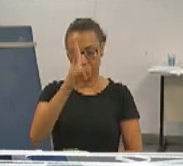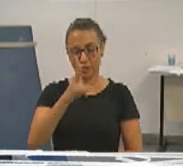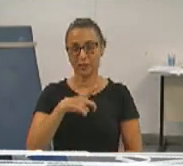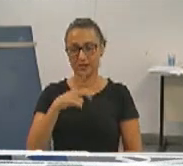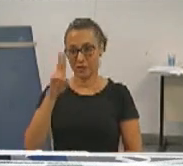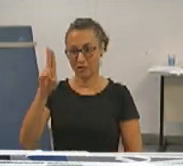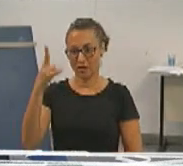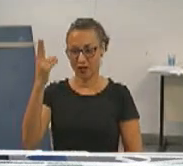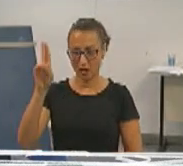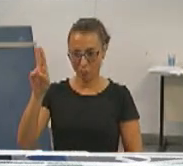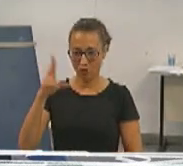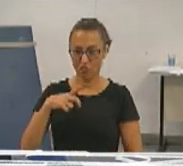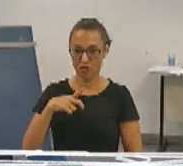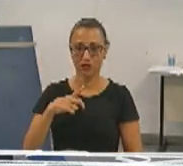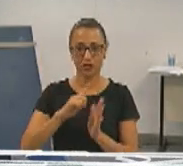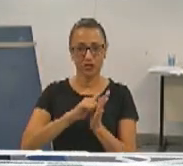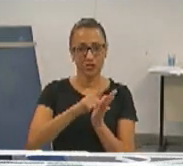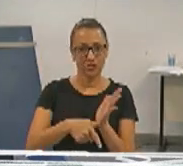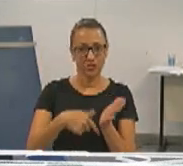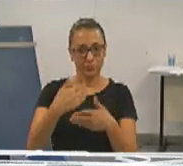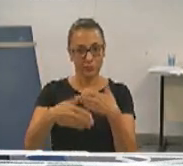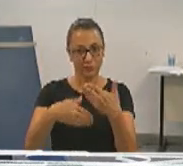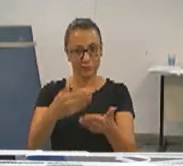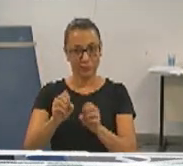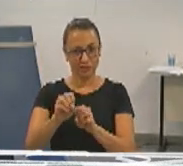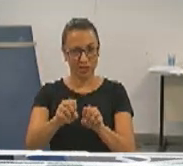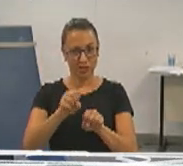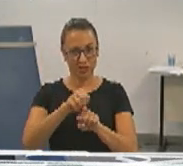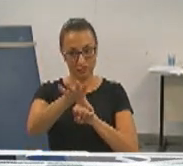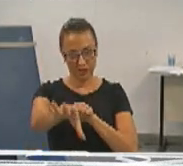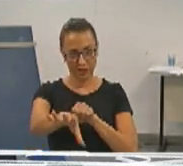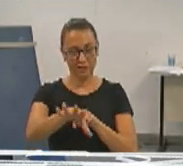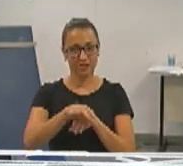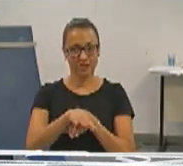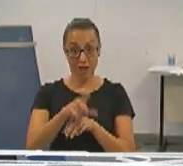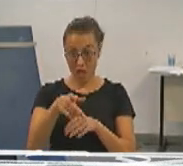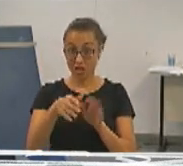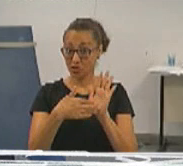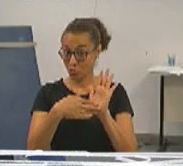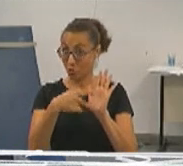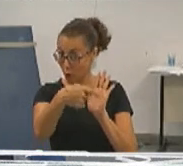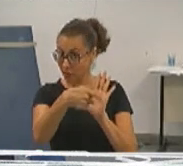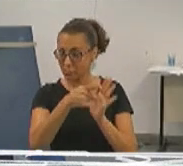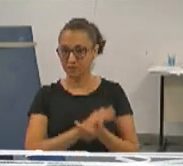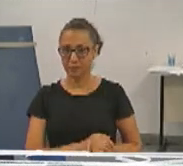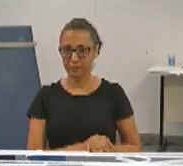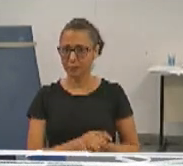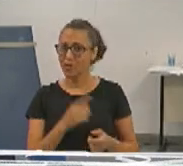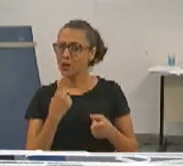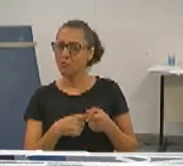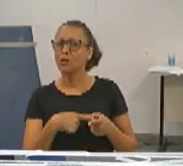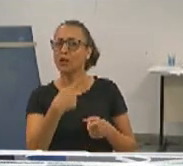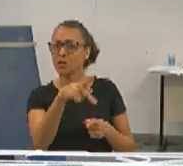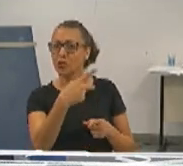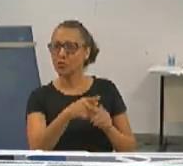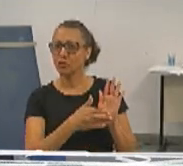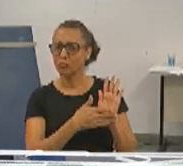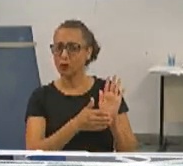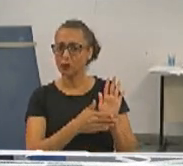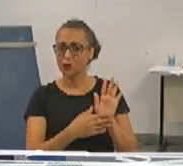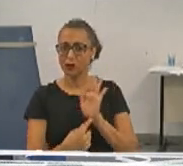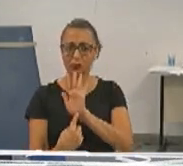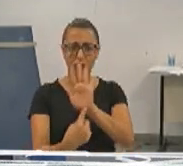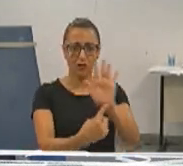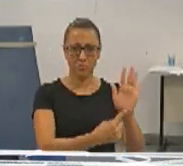acadêmica, avançando nas questões de ensino e pesquisa. Essa é a sua proposta. Por que a sua proposta não apresenta questões